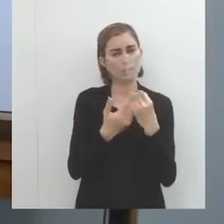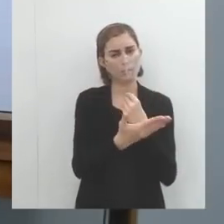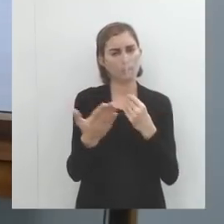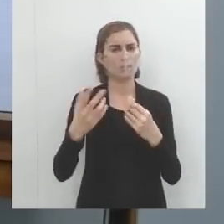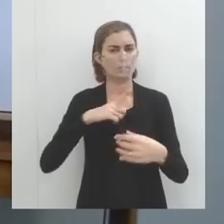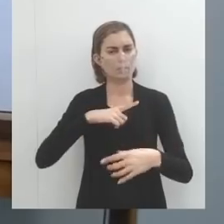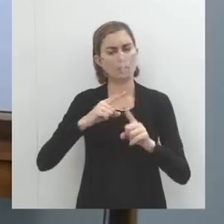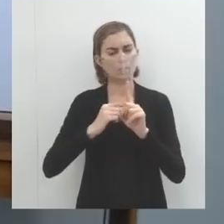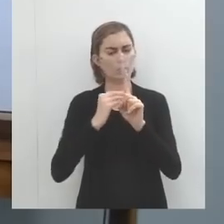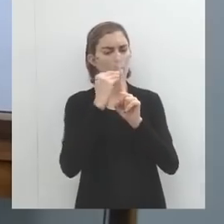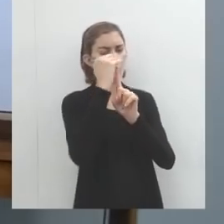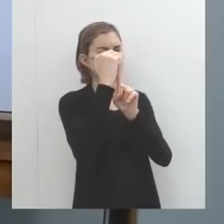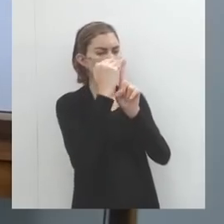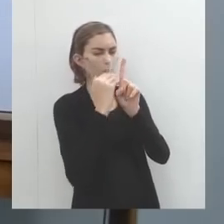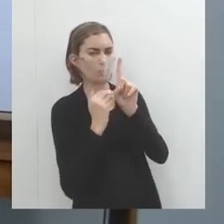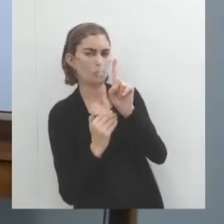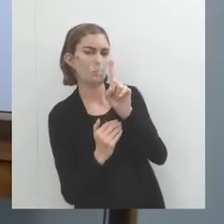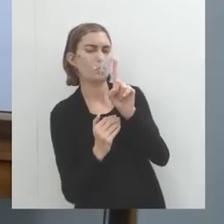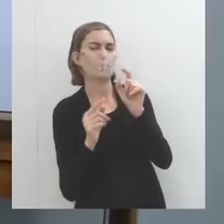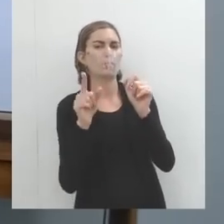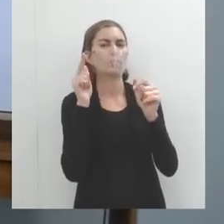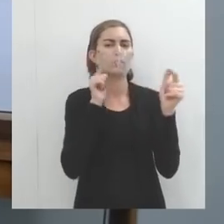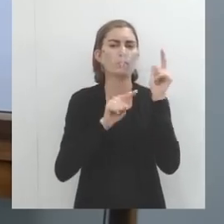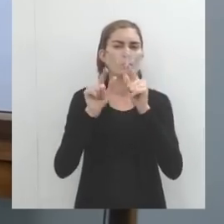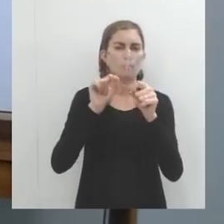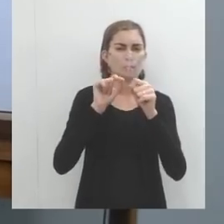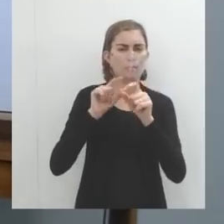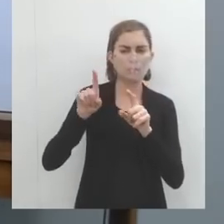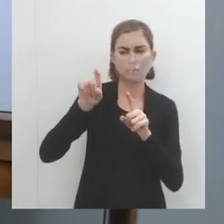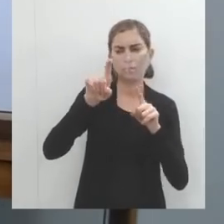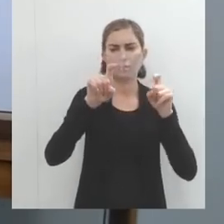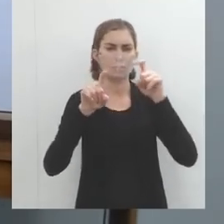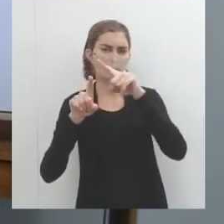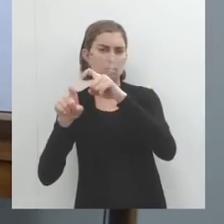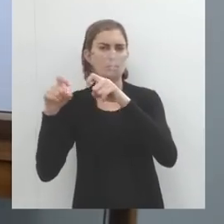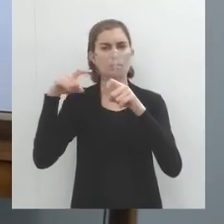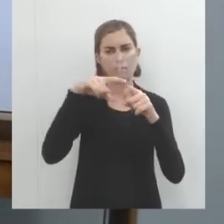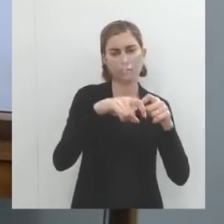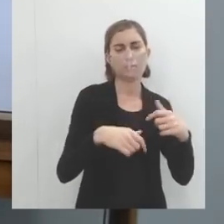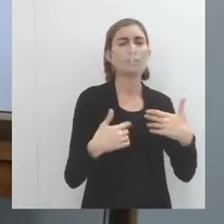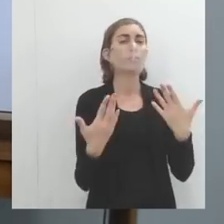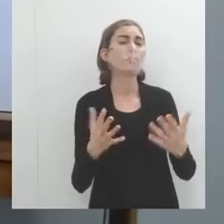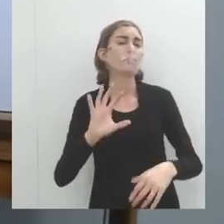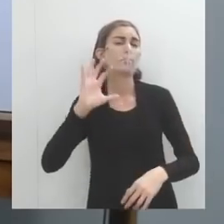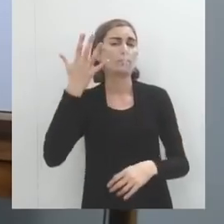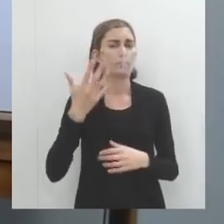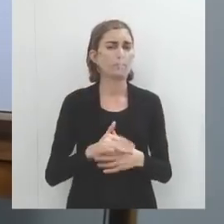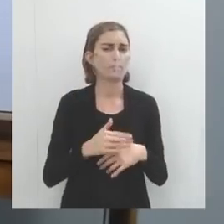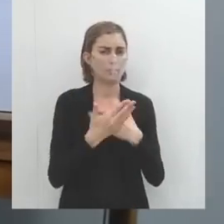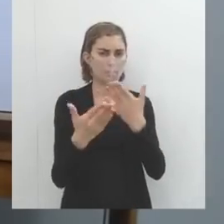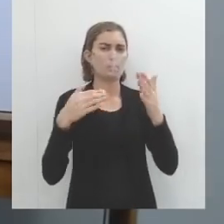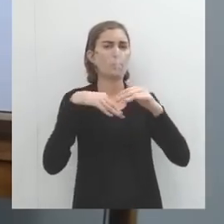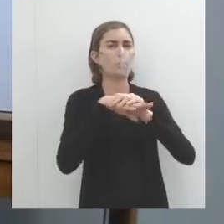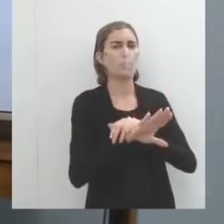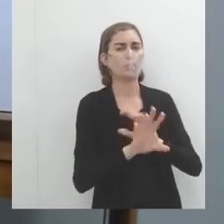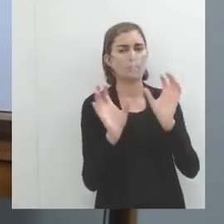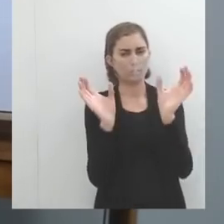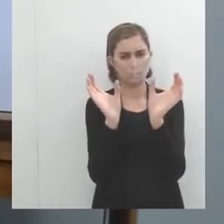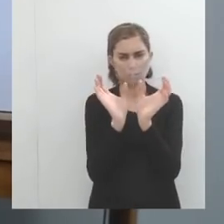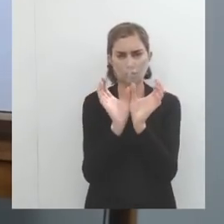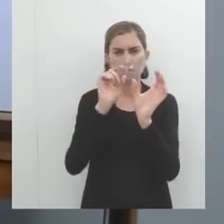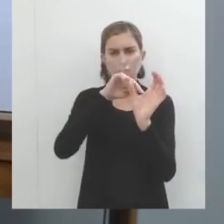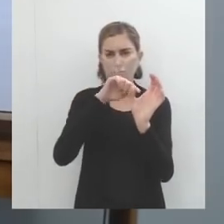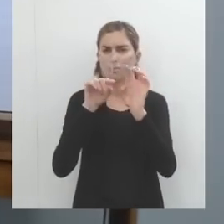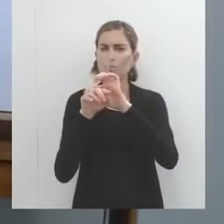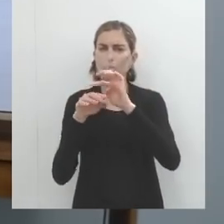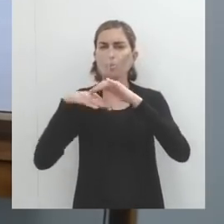uma temperatura menor, para que você consiga produzir exatamente os espermatozoides. Aí, o que é que acontece? Eles vão ser guardados dentro do saco